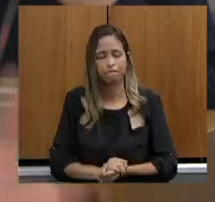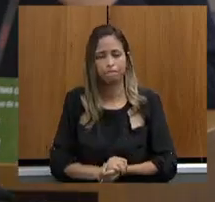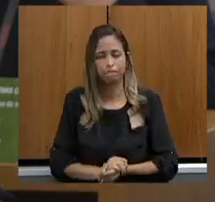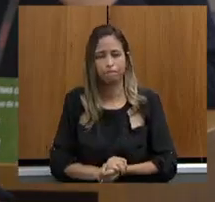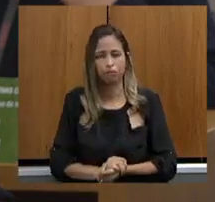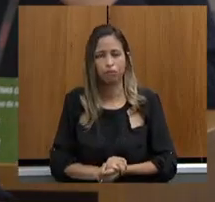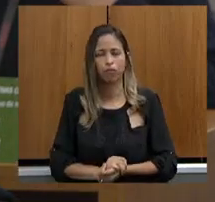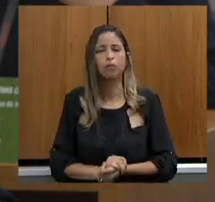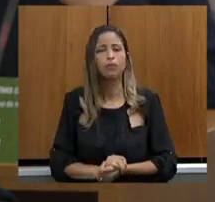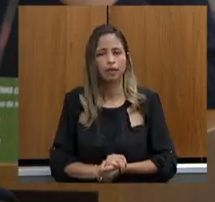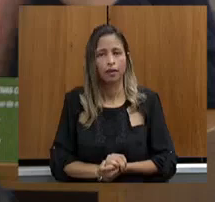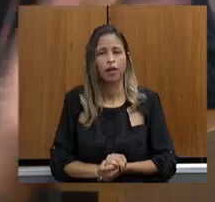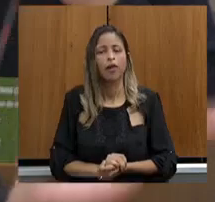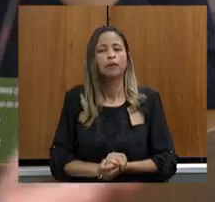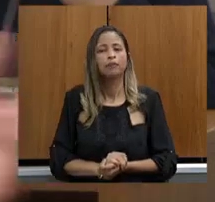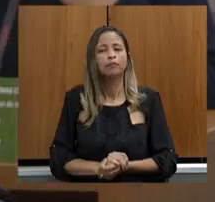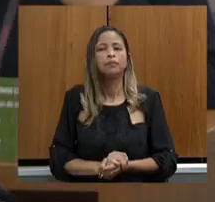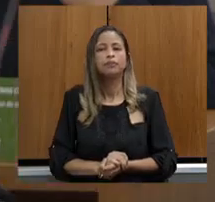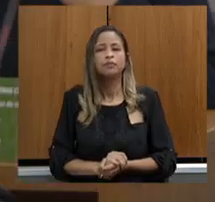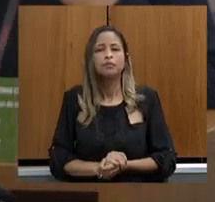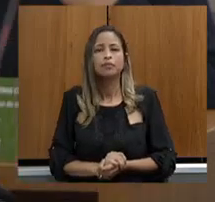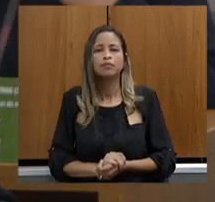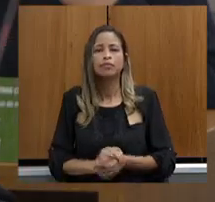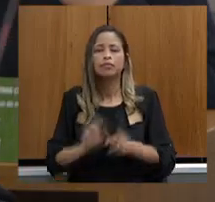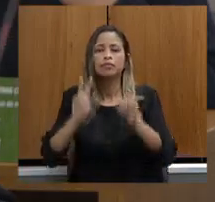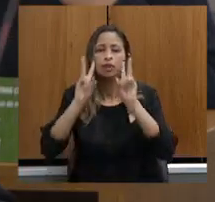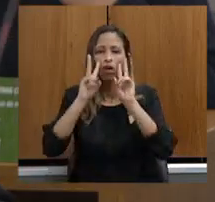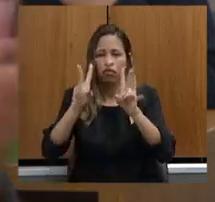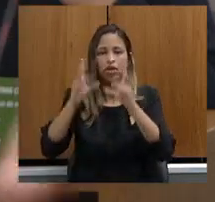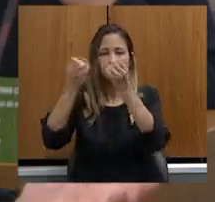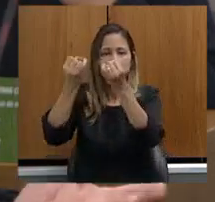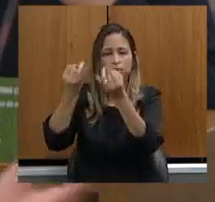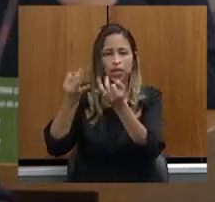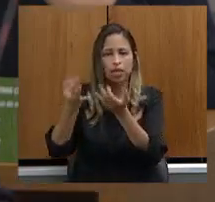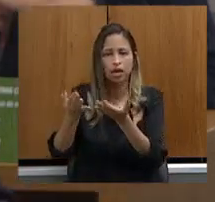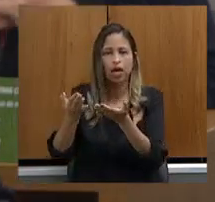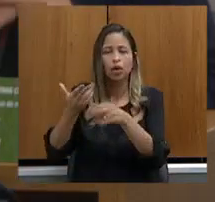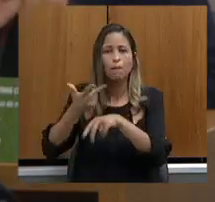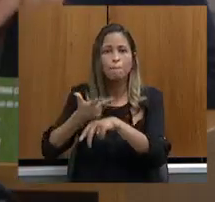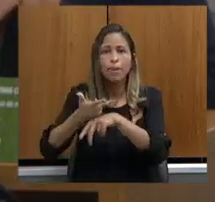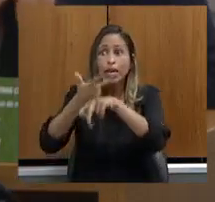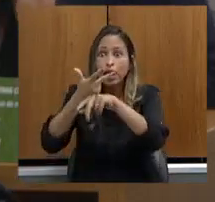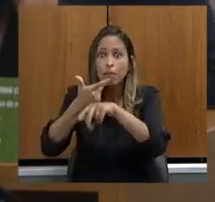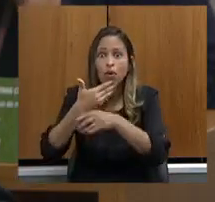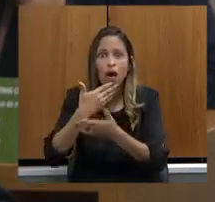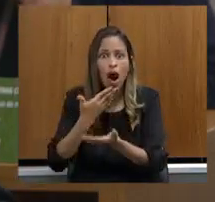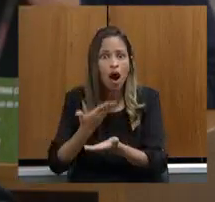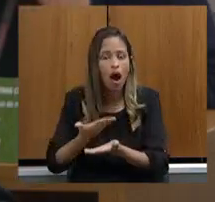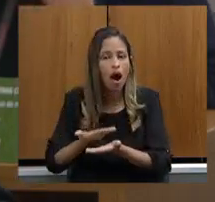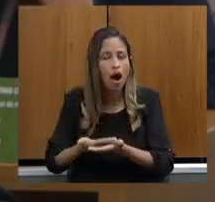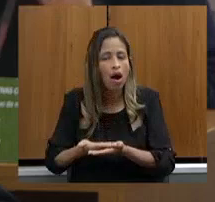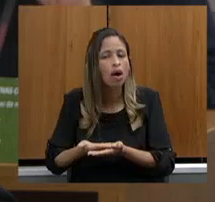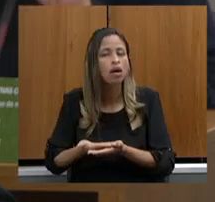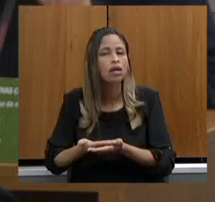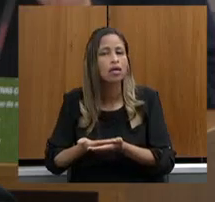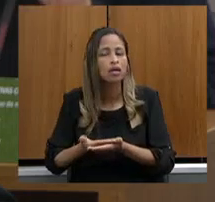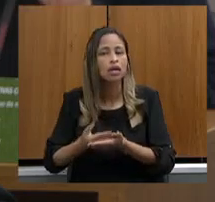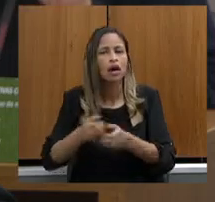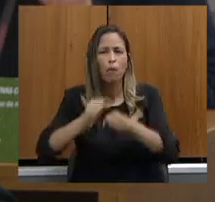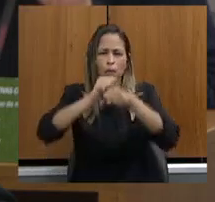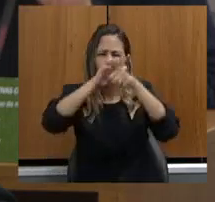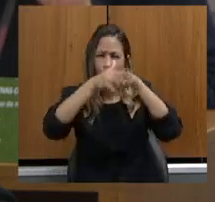a questão da eu vi os seus comentários até prêmio fiquei surpreso sobre questão de